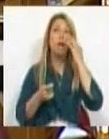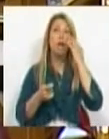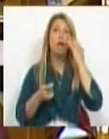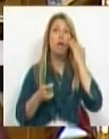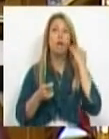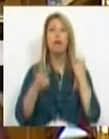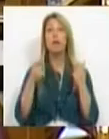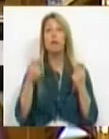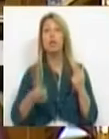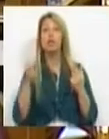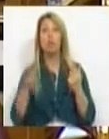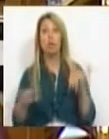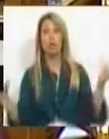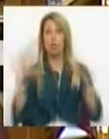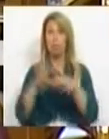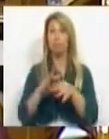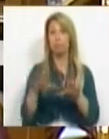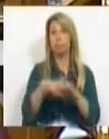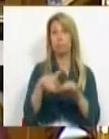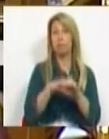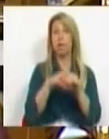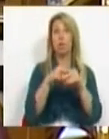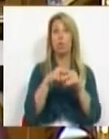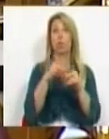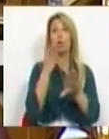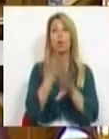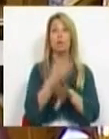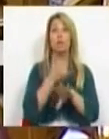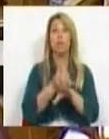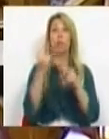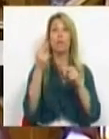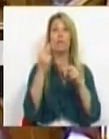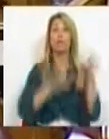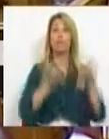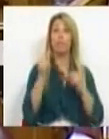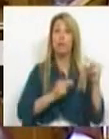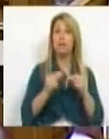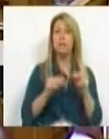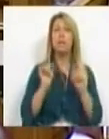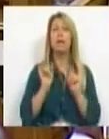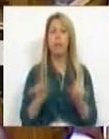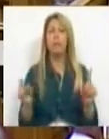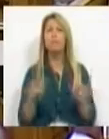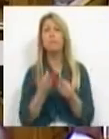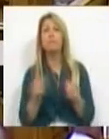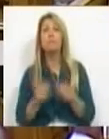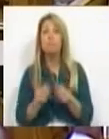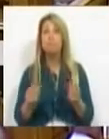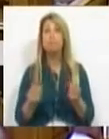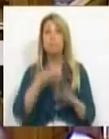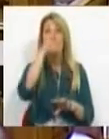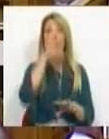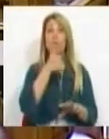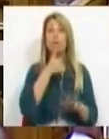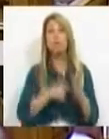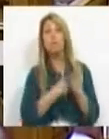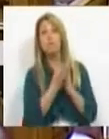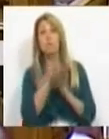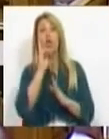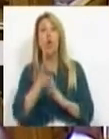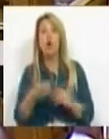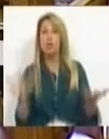sabemos com o setor financeiro, aliás, integra o setor financeiro, e sobre essa matéria, que medidas tem o Governo vindo a tomar no âmbito